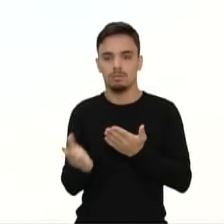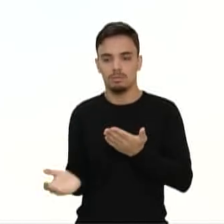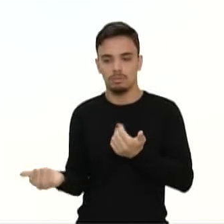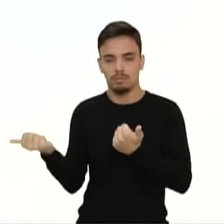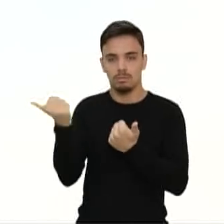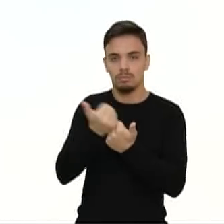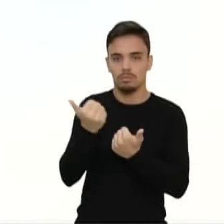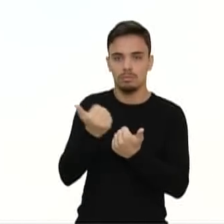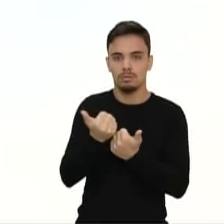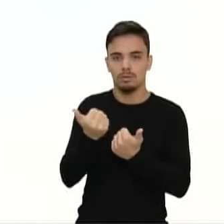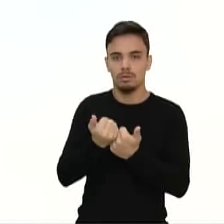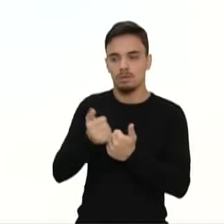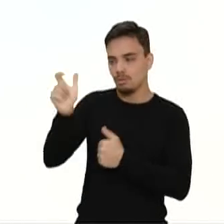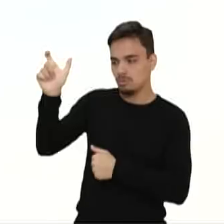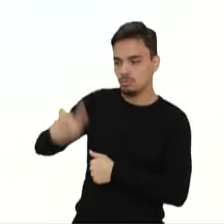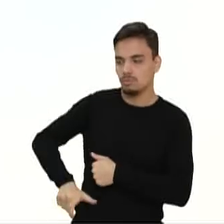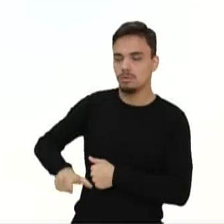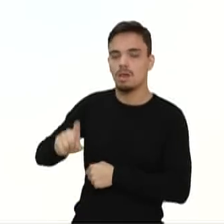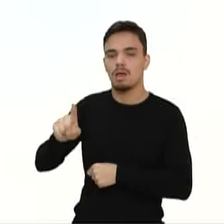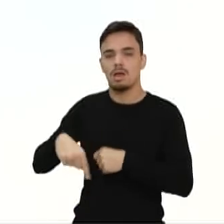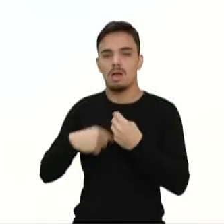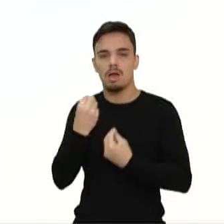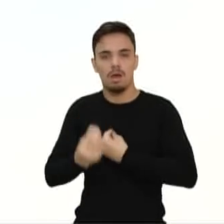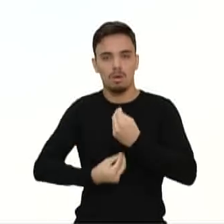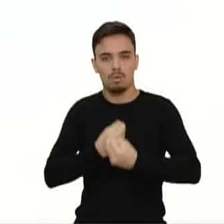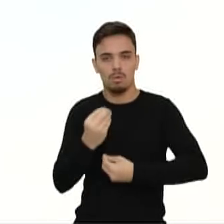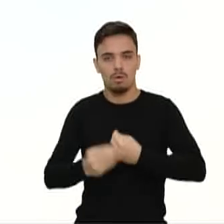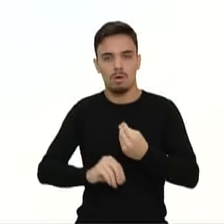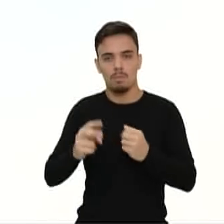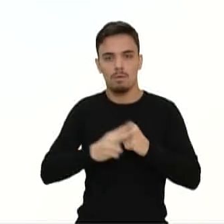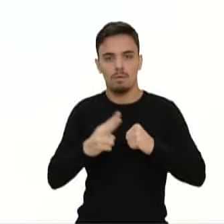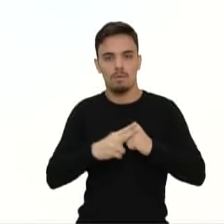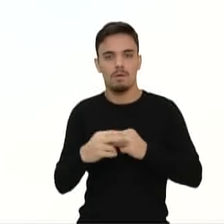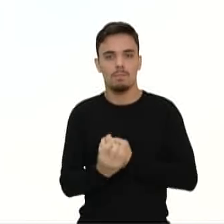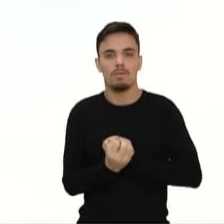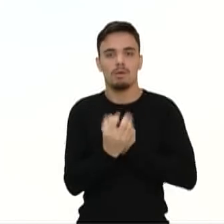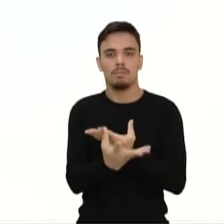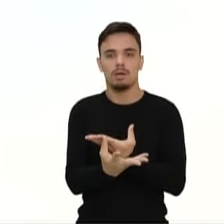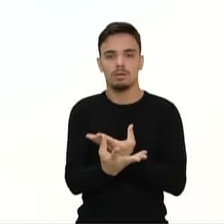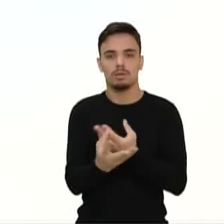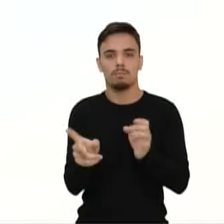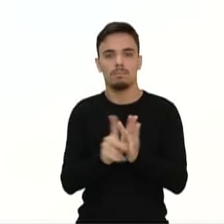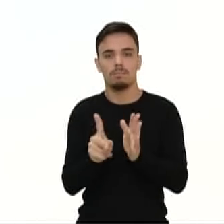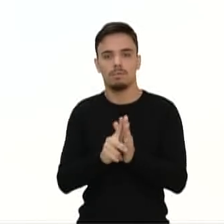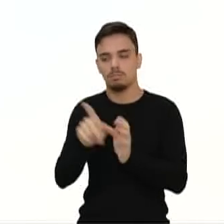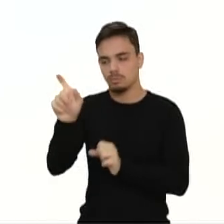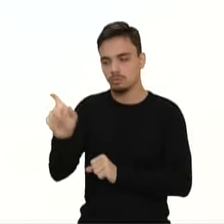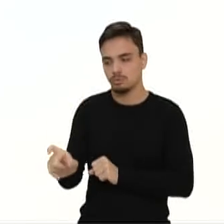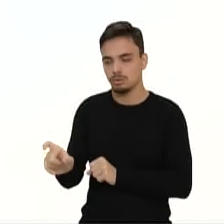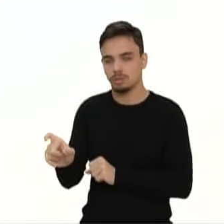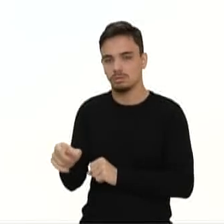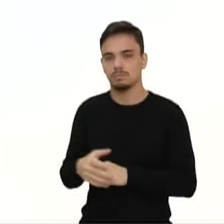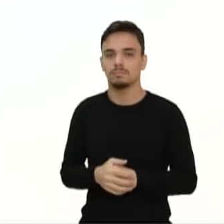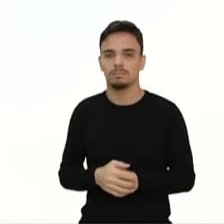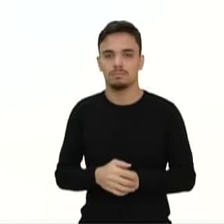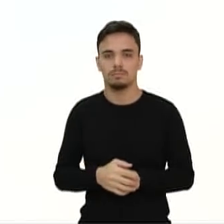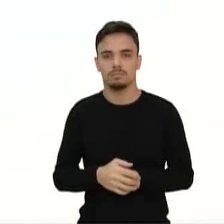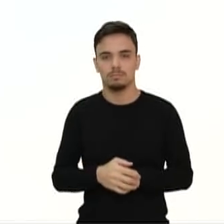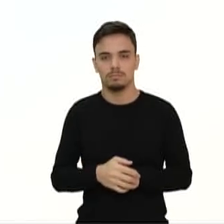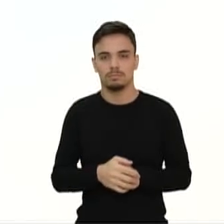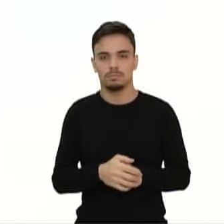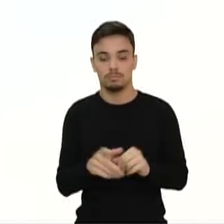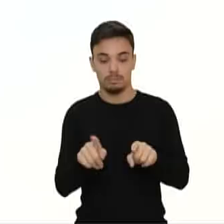sujeito, ou seja, é a maneira de como o verbo se expressa em relação ao sujeito, que no caso da